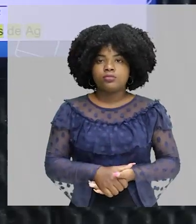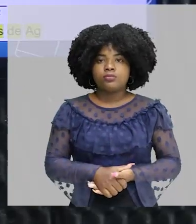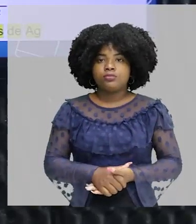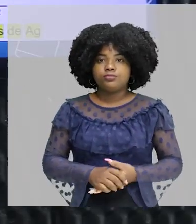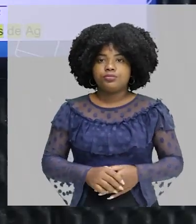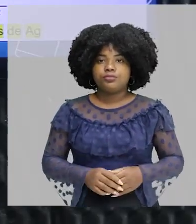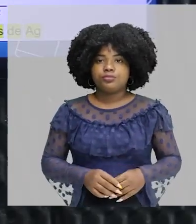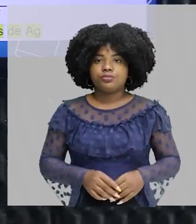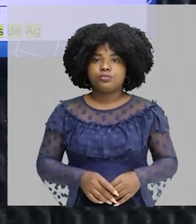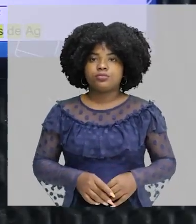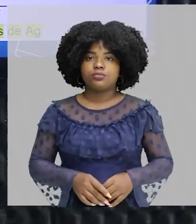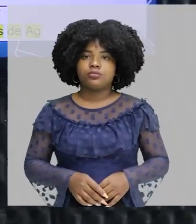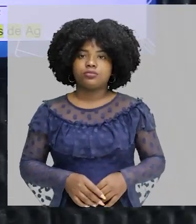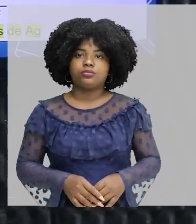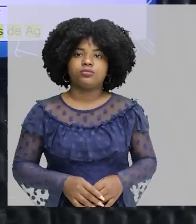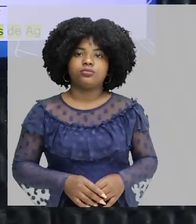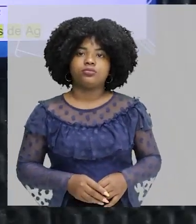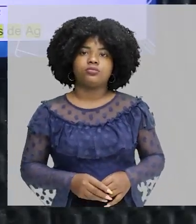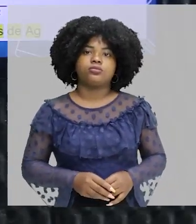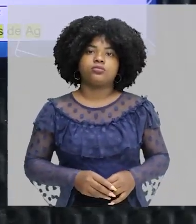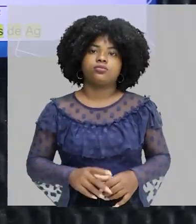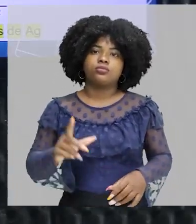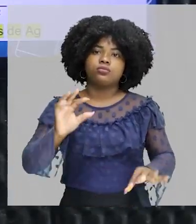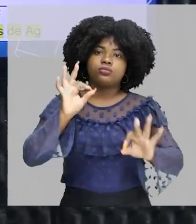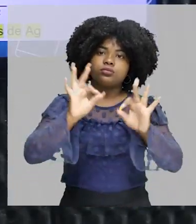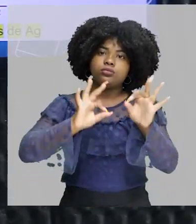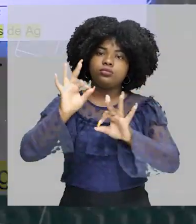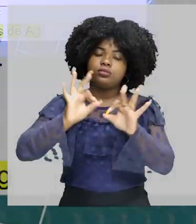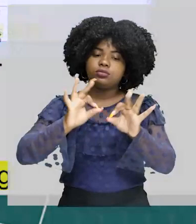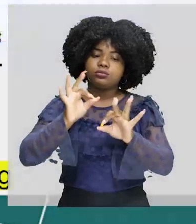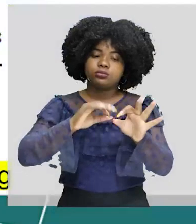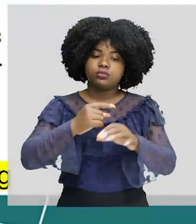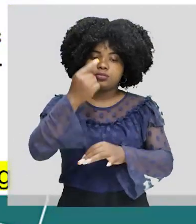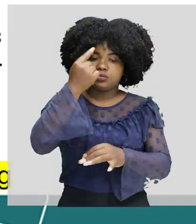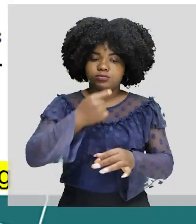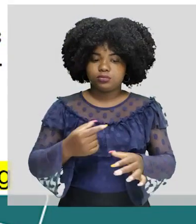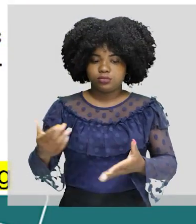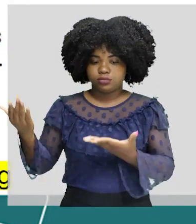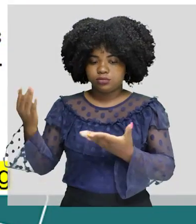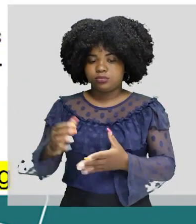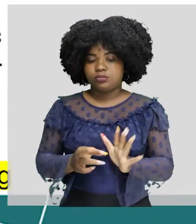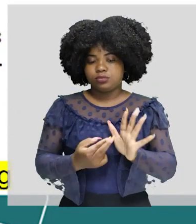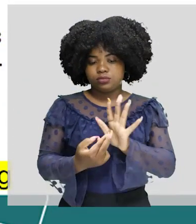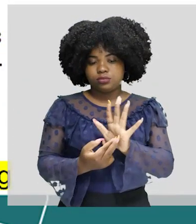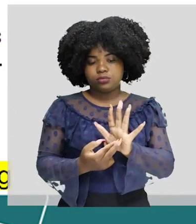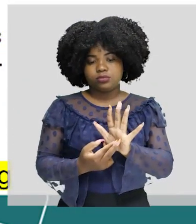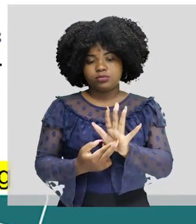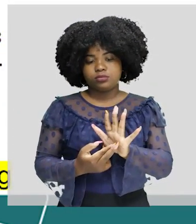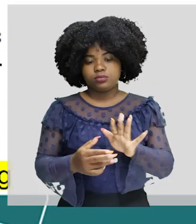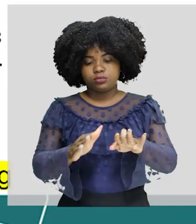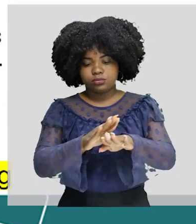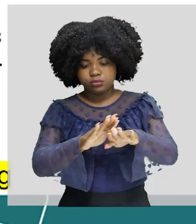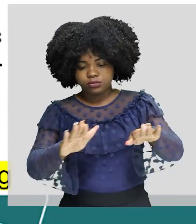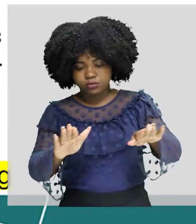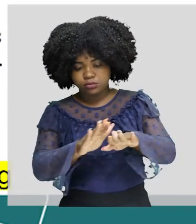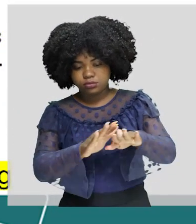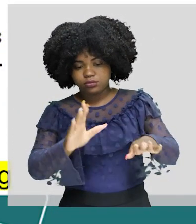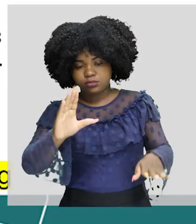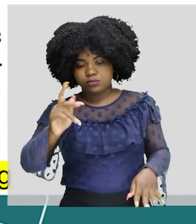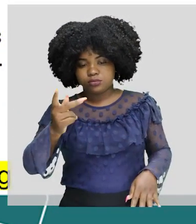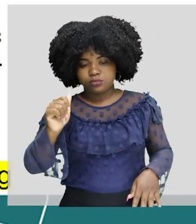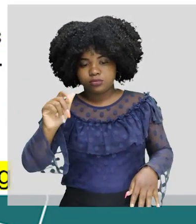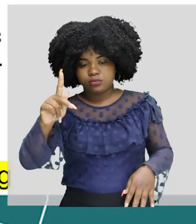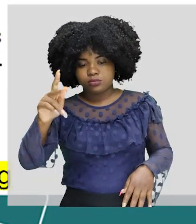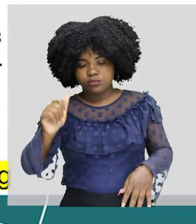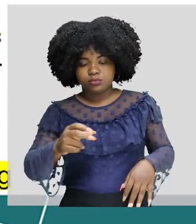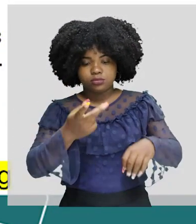a questão. Aqui eu montei uma figurinha que vai representar a chapa contendo a